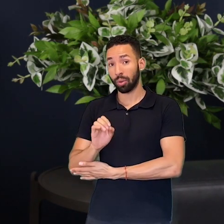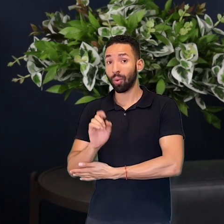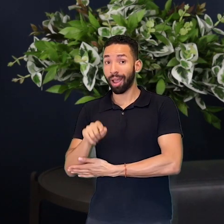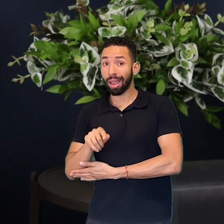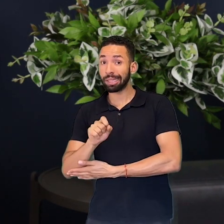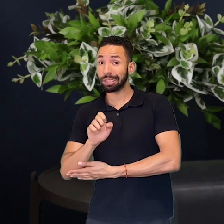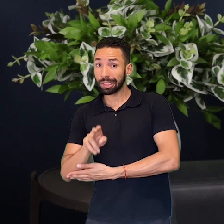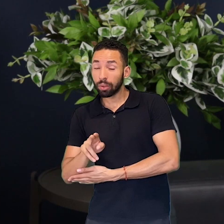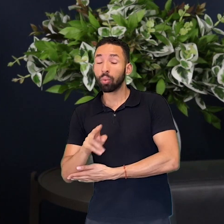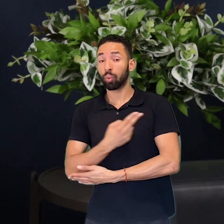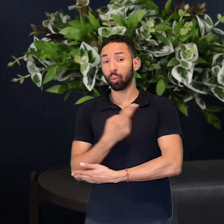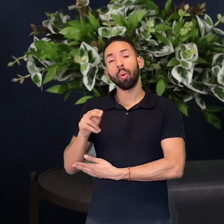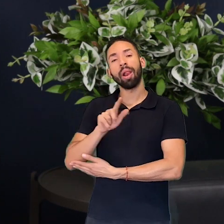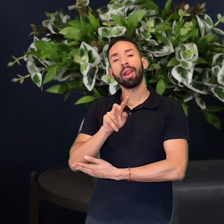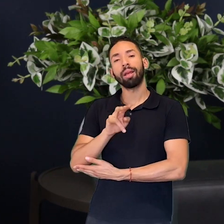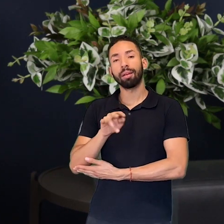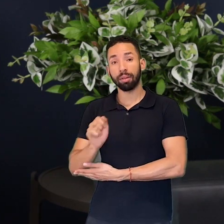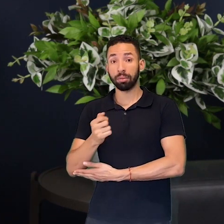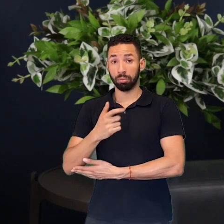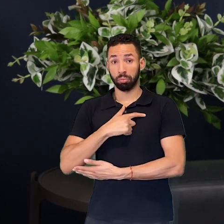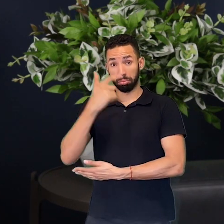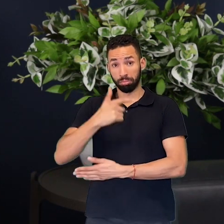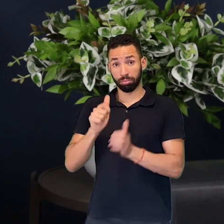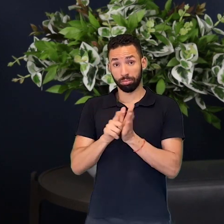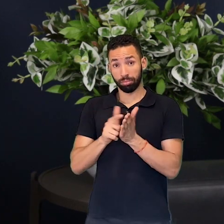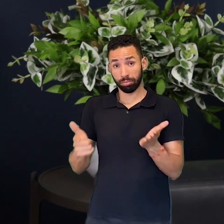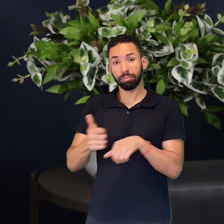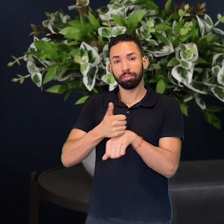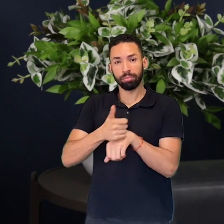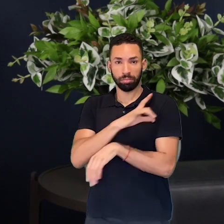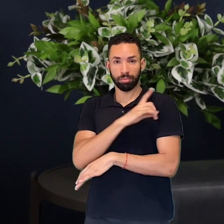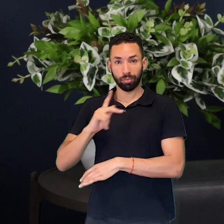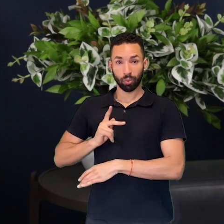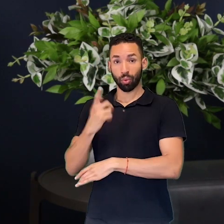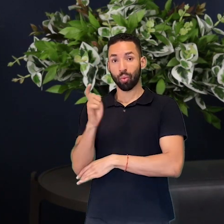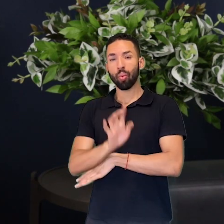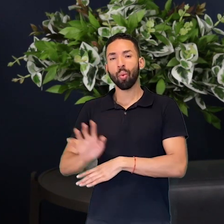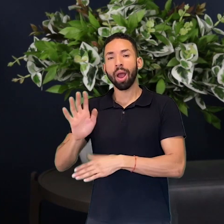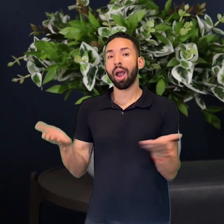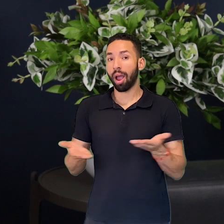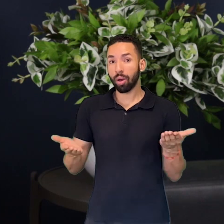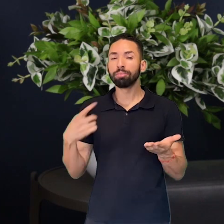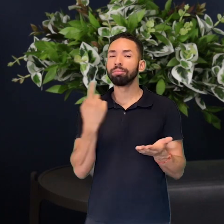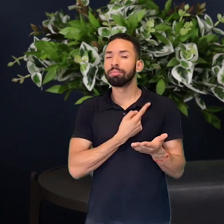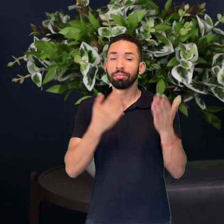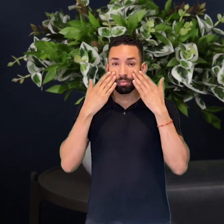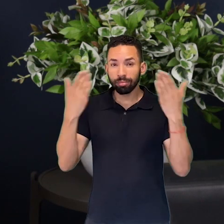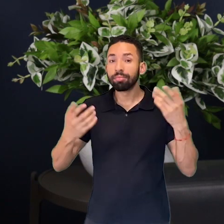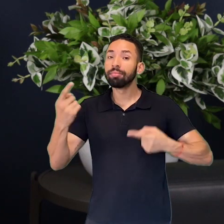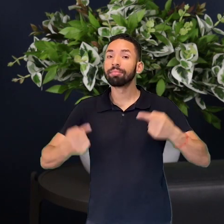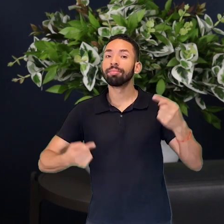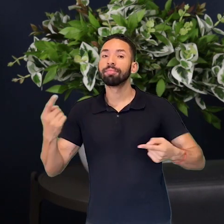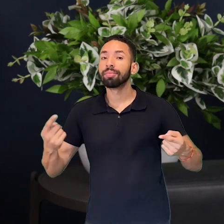Direito é Seu. Meu nome é Lívia Amaral, sou jornalista da Defensoria Pública do Estado de Goiás e nessa